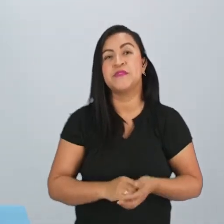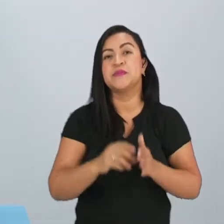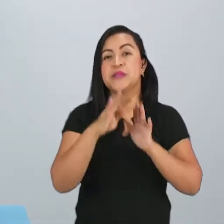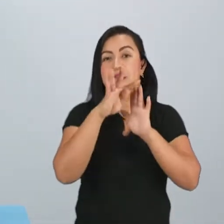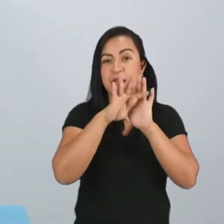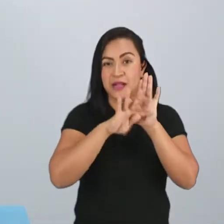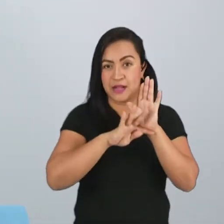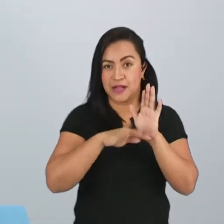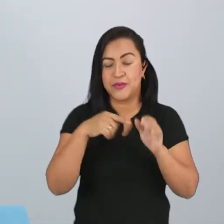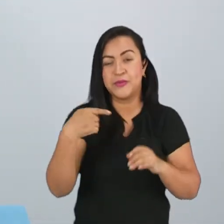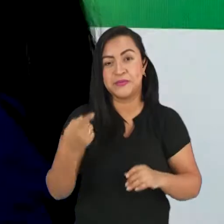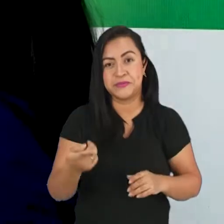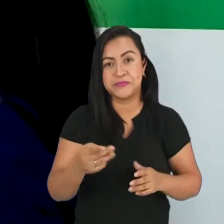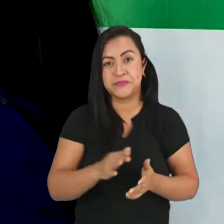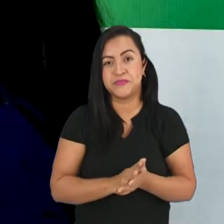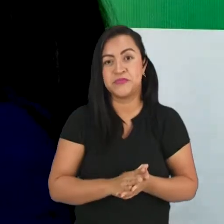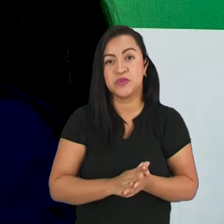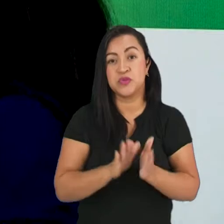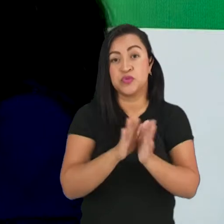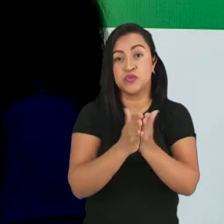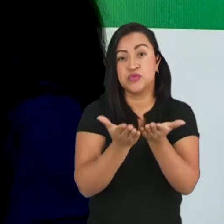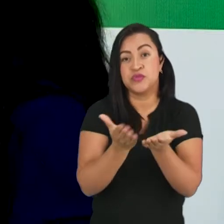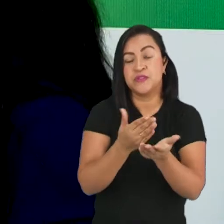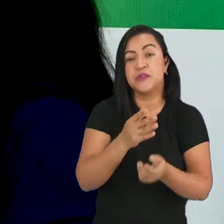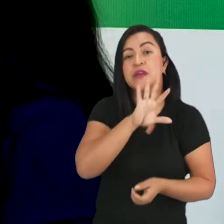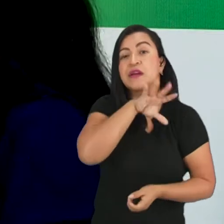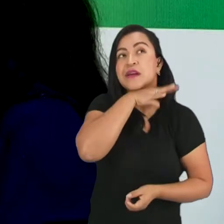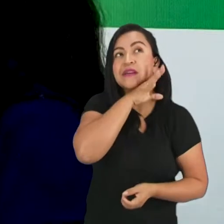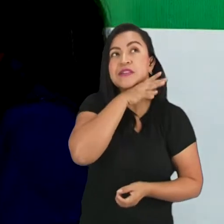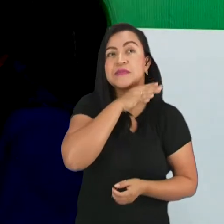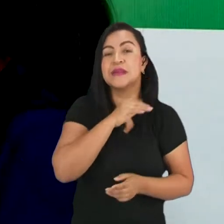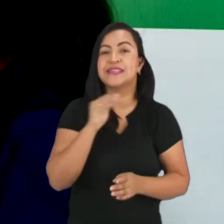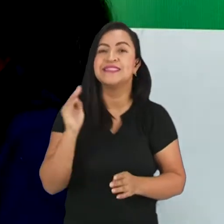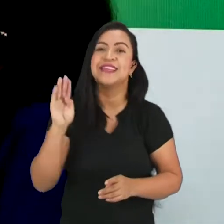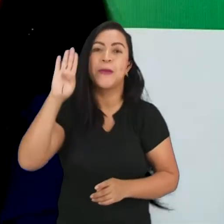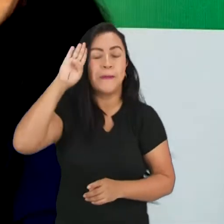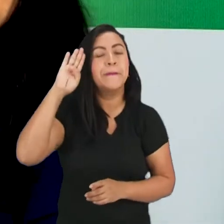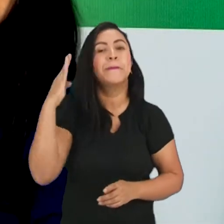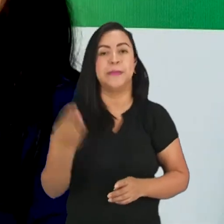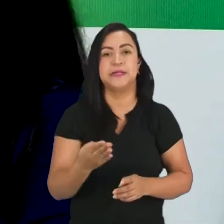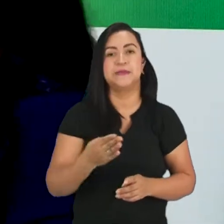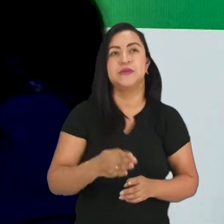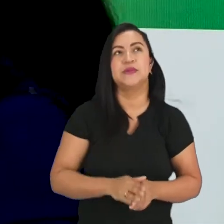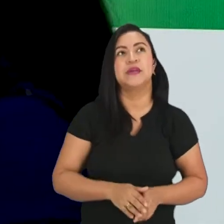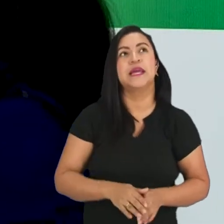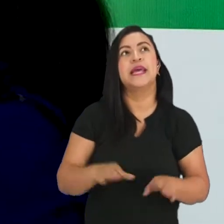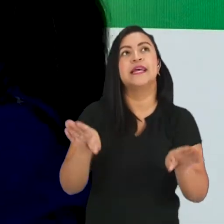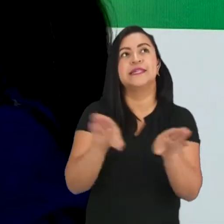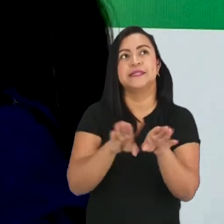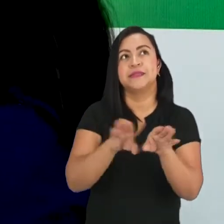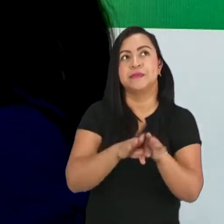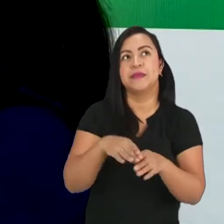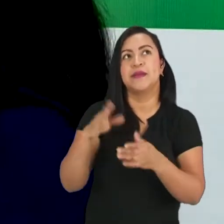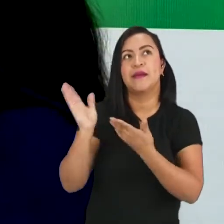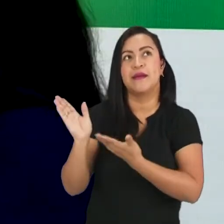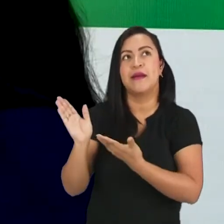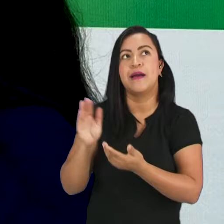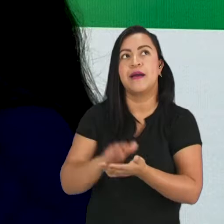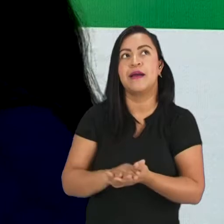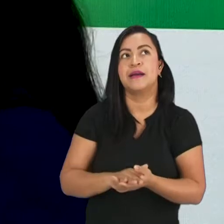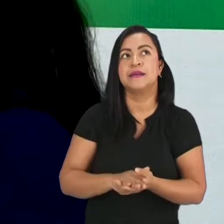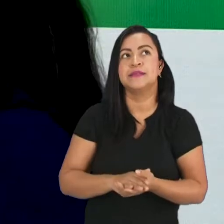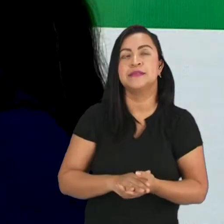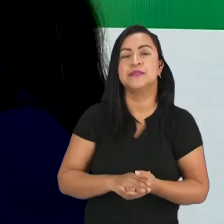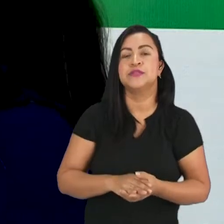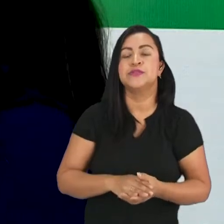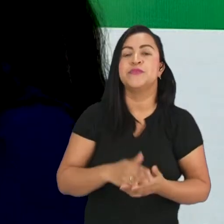texto aí de um livro que tem animais como tema também principal. Aí, no caso, é a andorinha também. Olha esse texto aí, ó. Dão-me